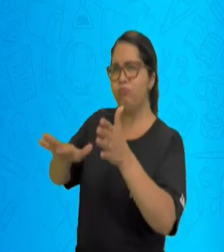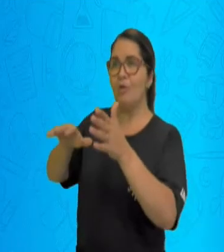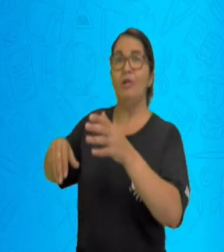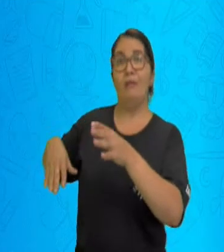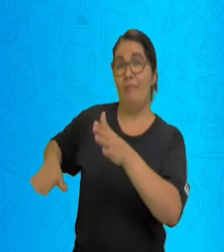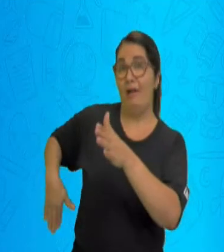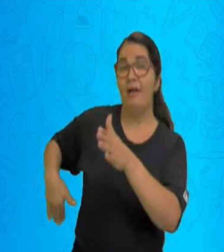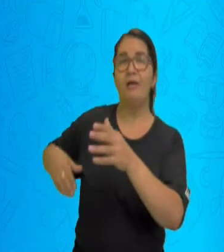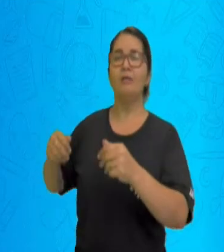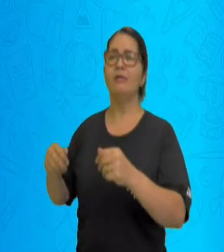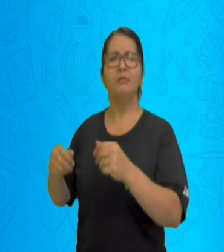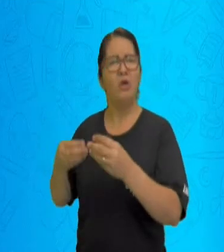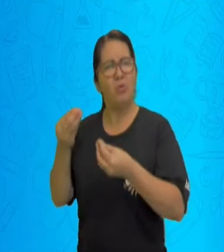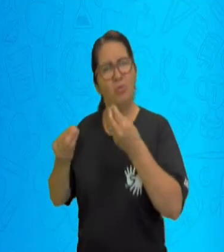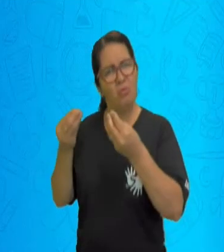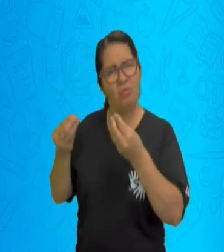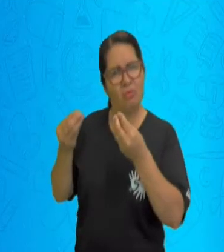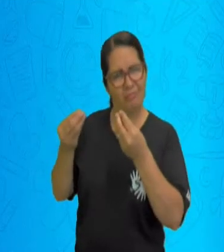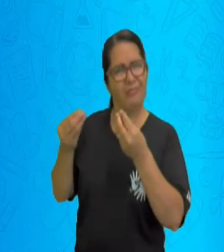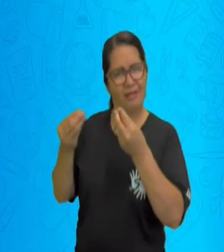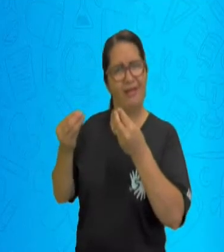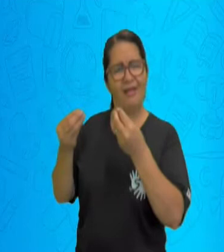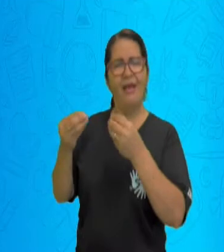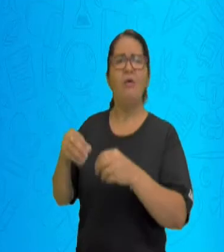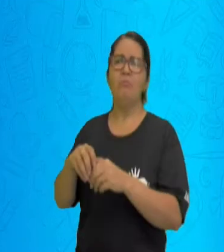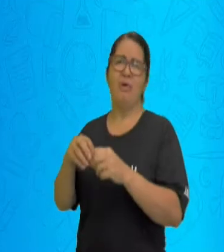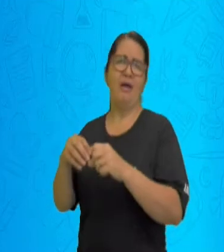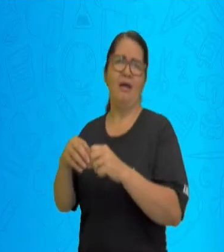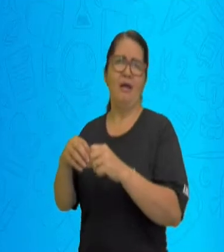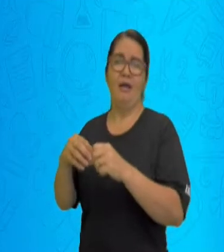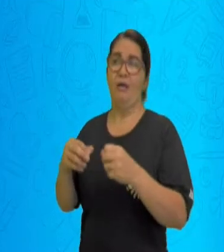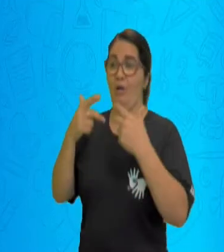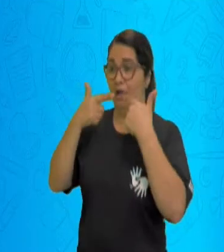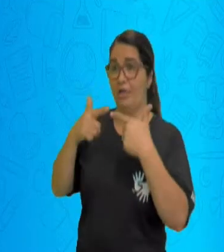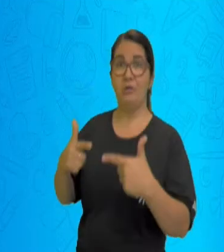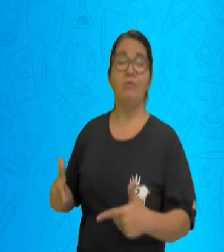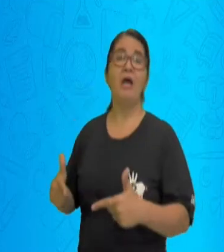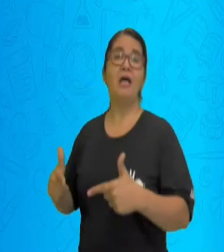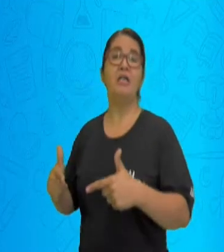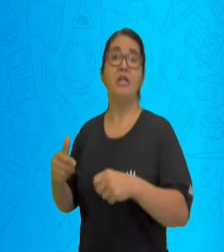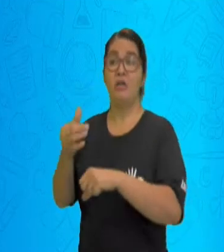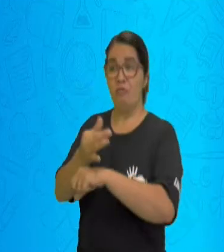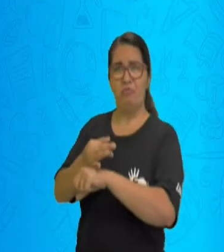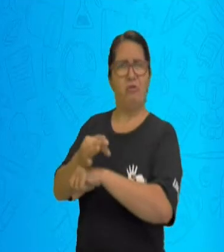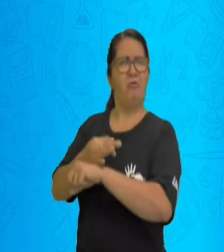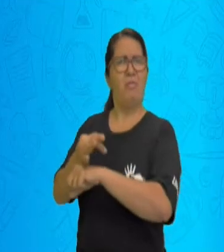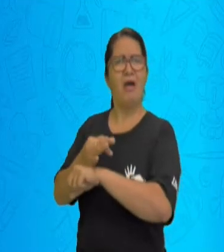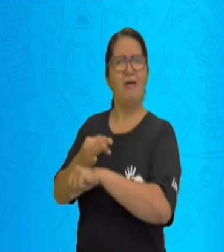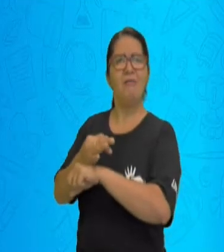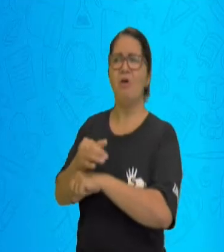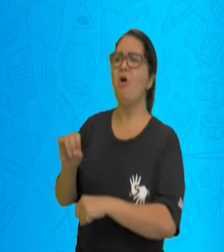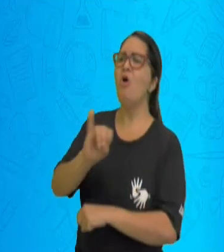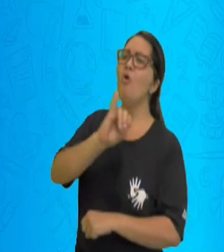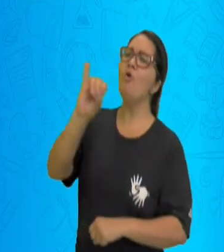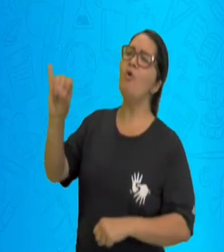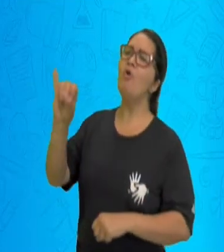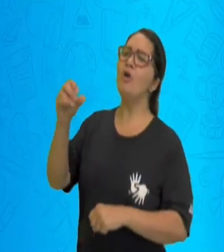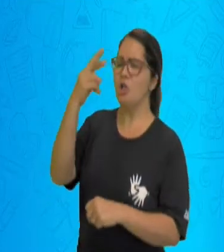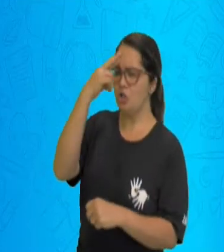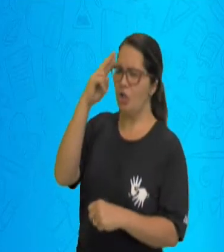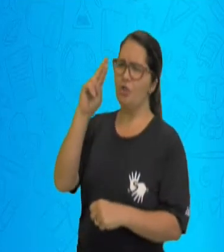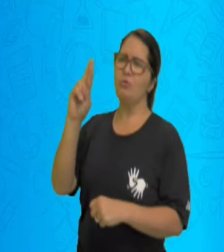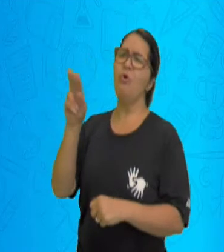culta, rebuscada, não é mesmo? E até mesmo com relação à roupa. Ninguém vai de terno para a